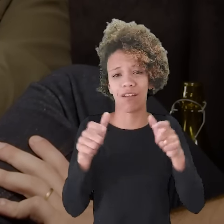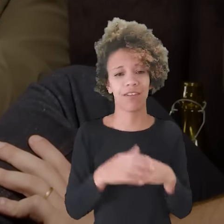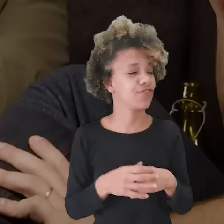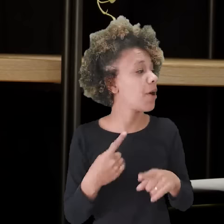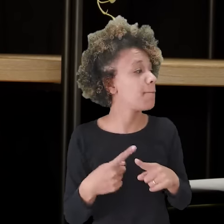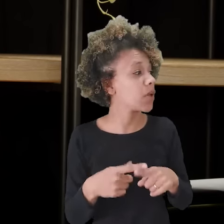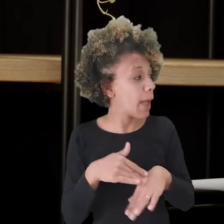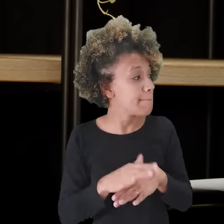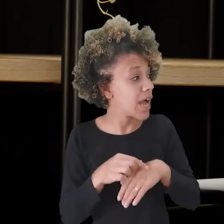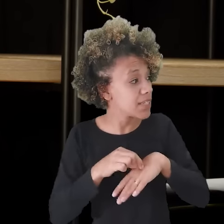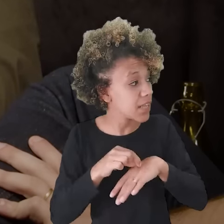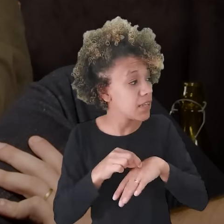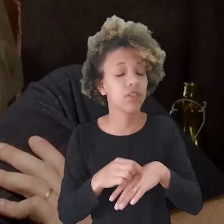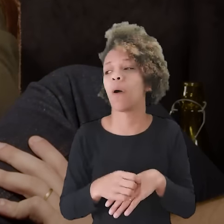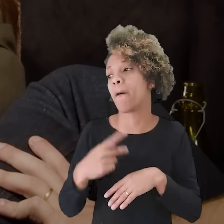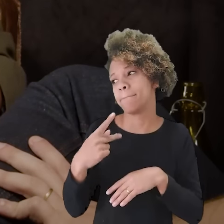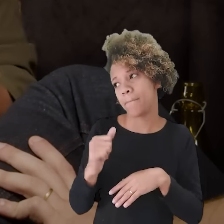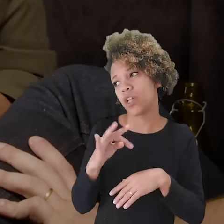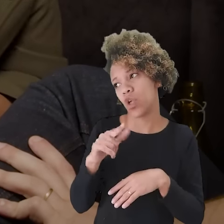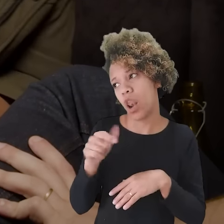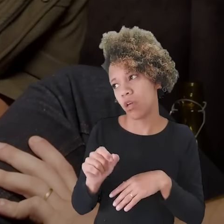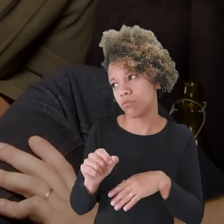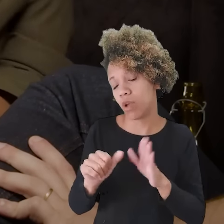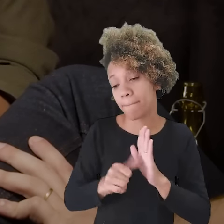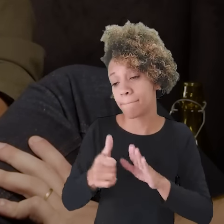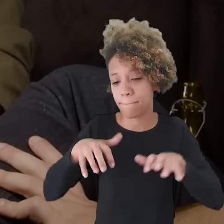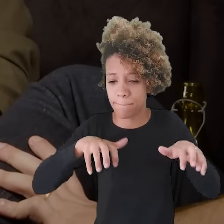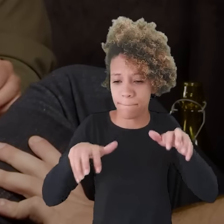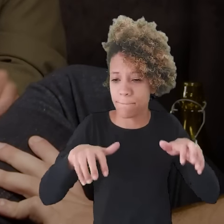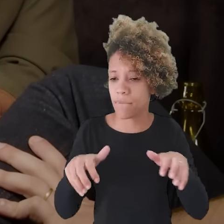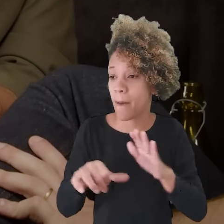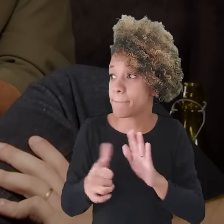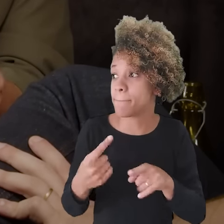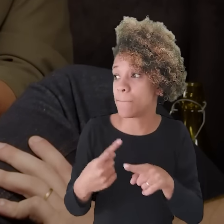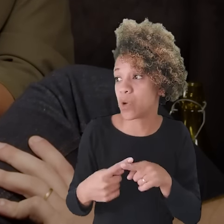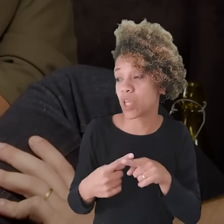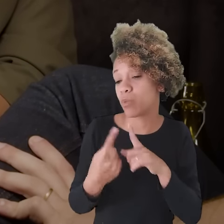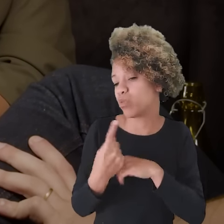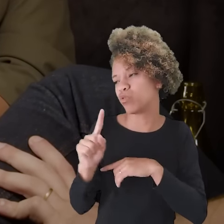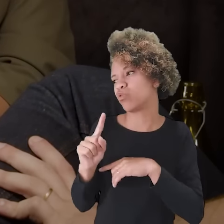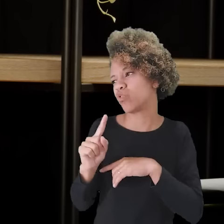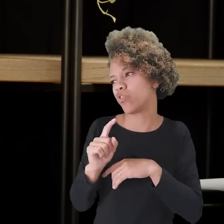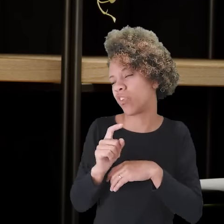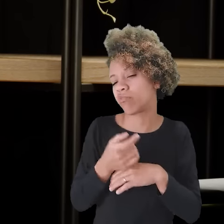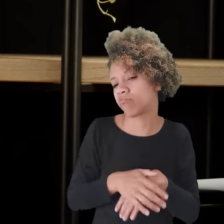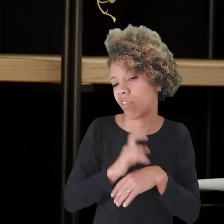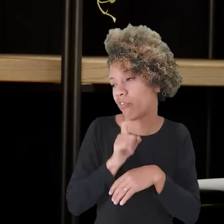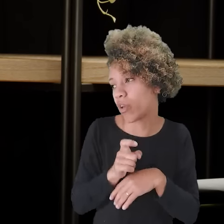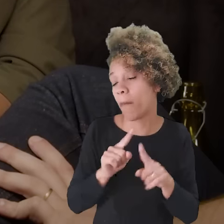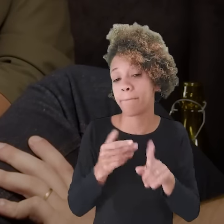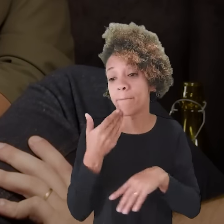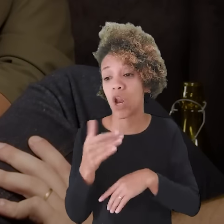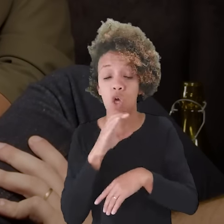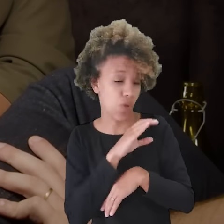porque onde tem mais carne exato O patolão que é o que eu como Primeiro as pessoas não me deixam por último mas tem que comer primeiro porque por último ela vai estar frio então você come a